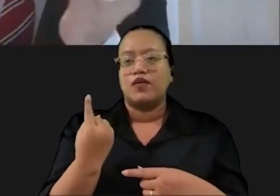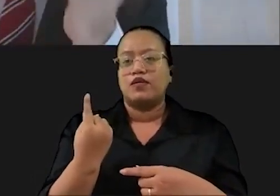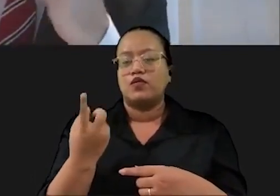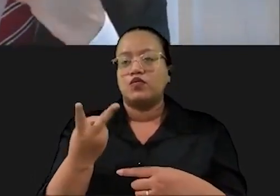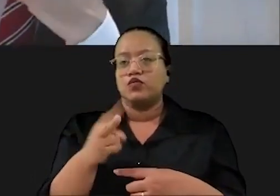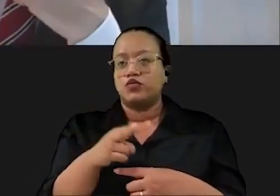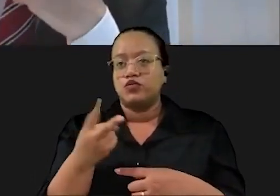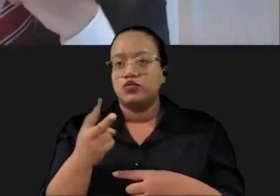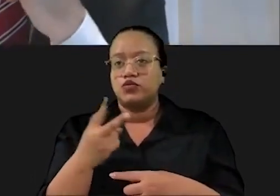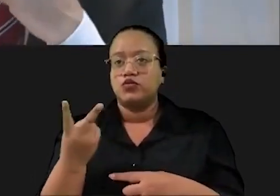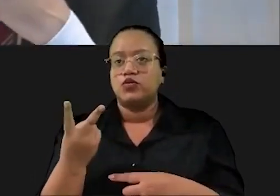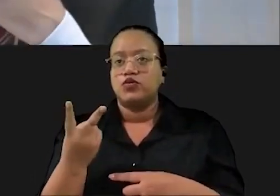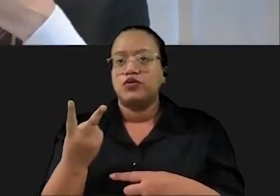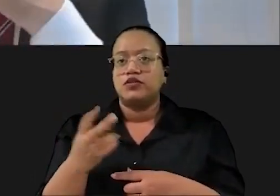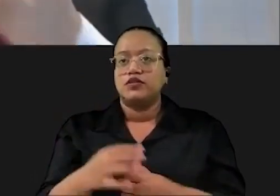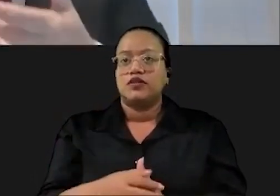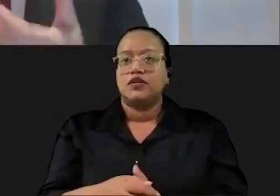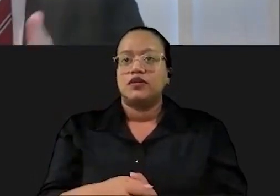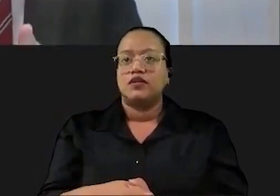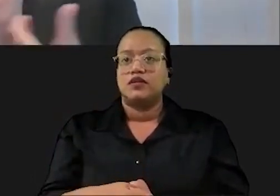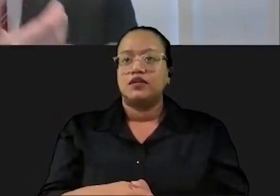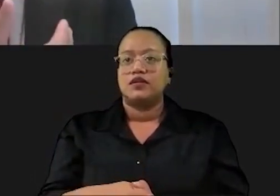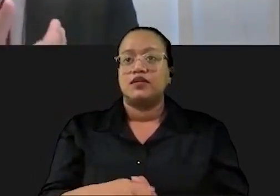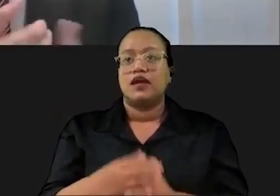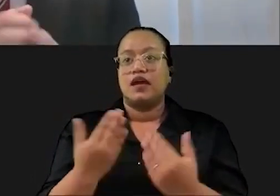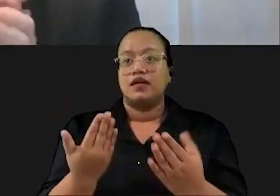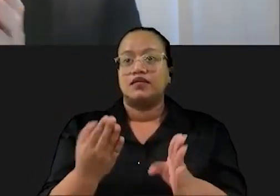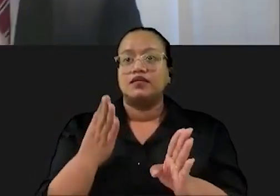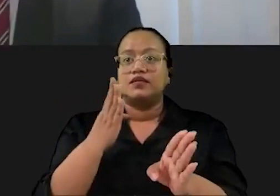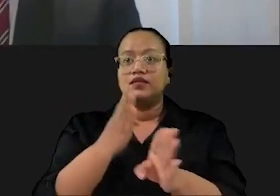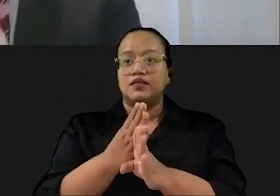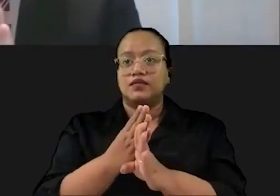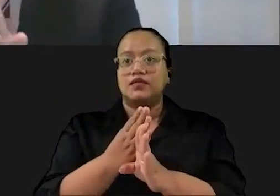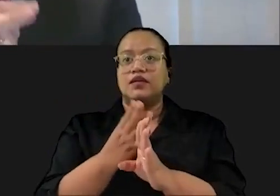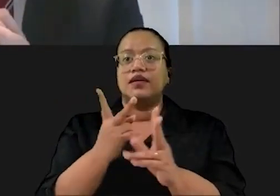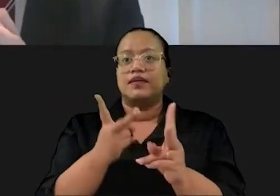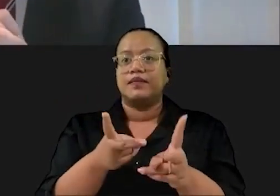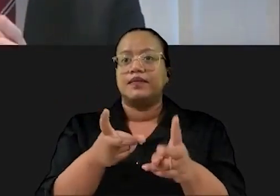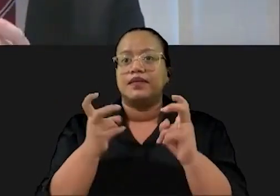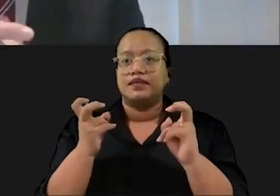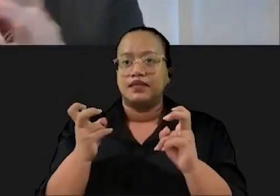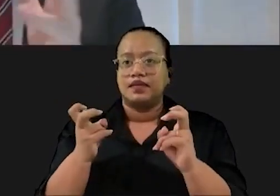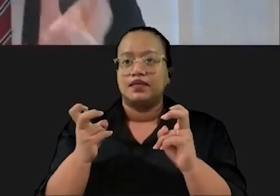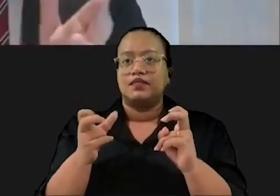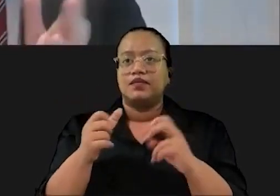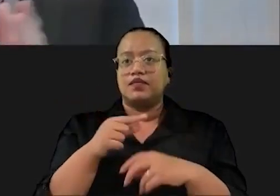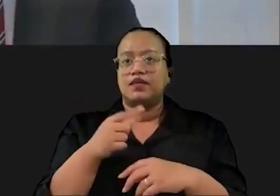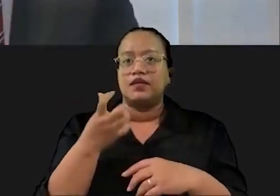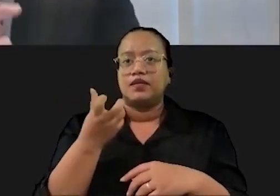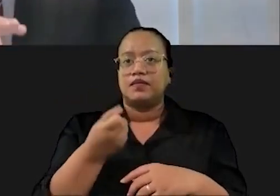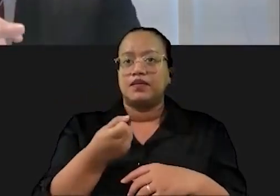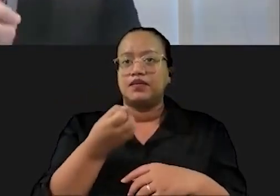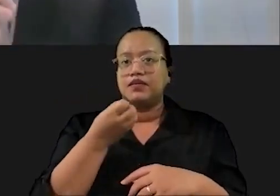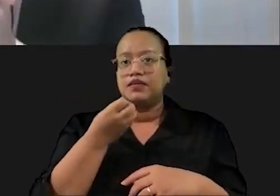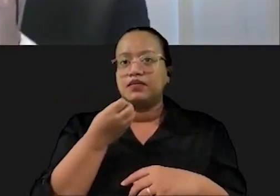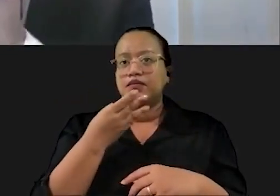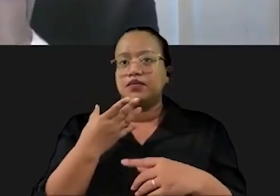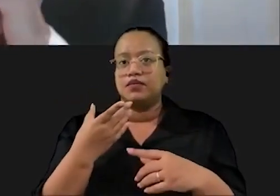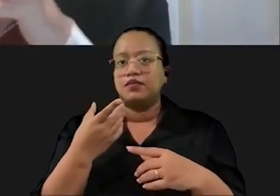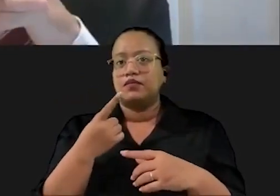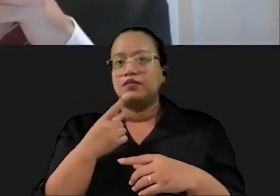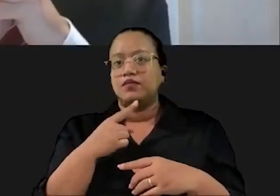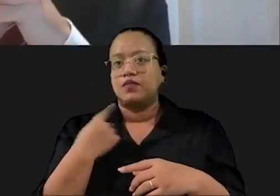tona e a percepção de que benefício de pensão por morte é melhor do que o loas, mais estável, e tem o 13º, enfim.